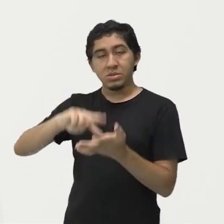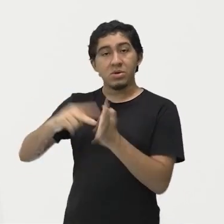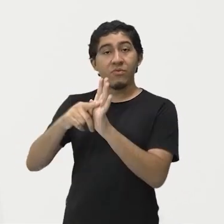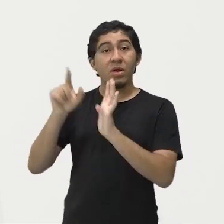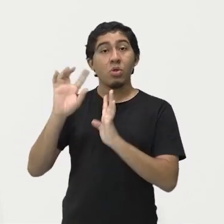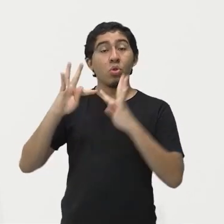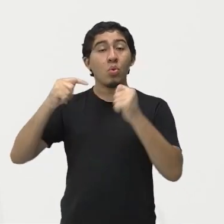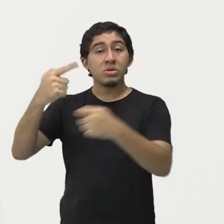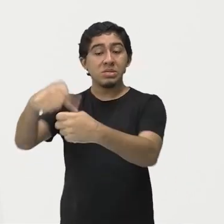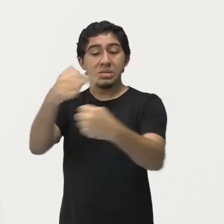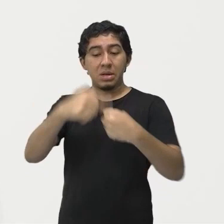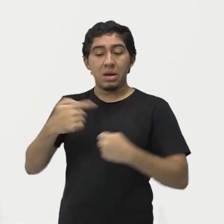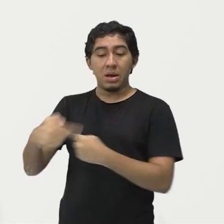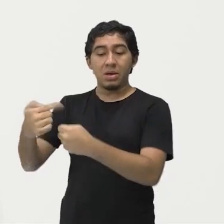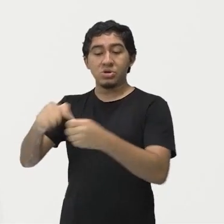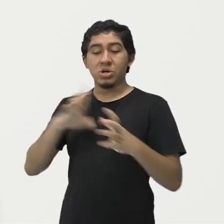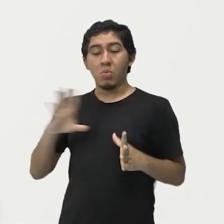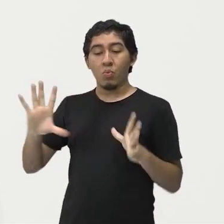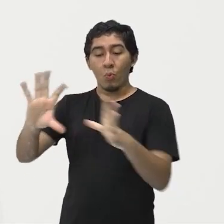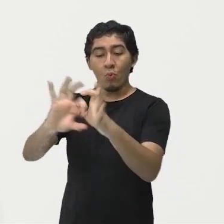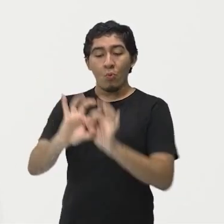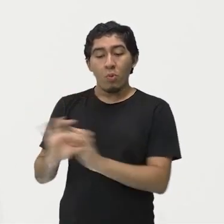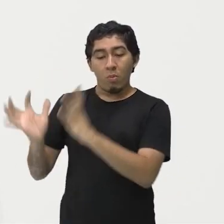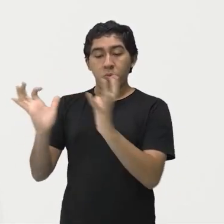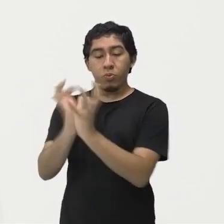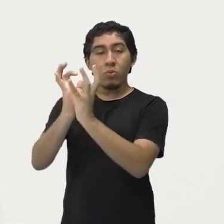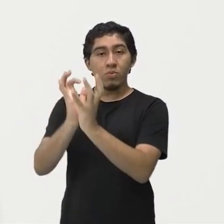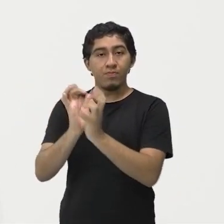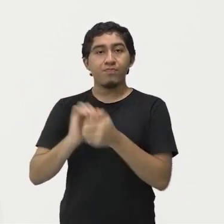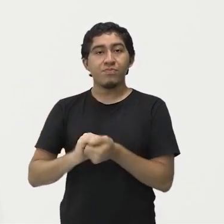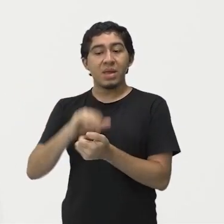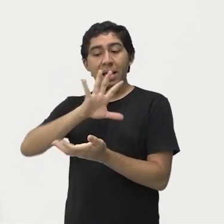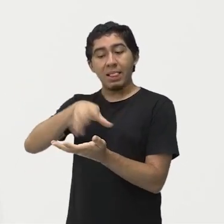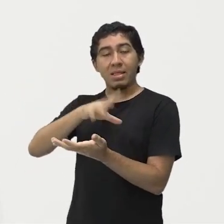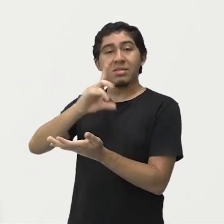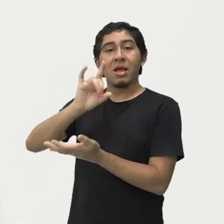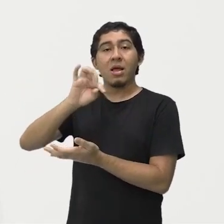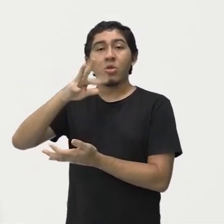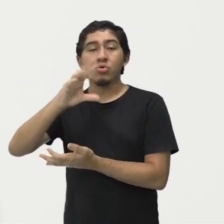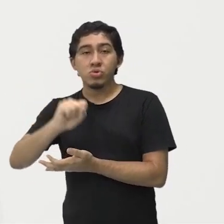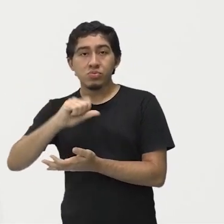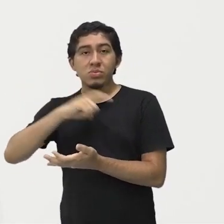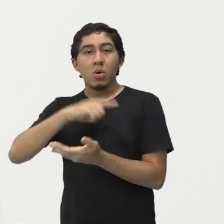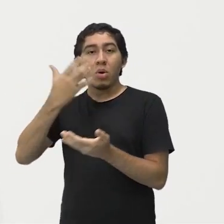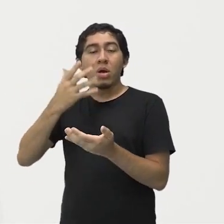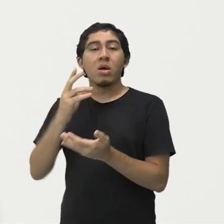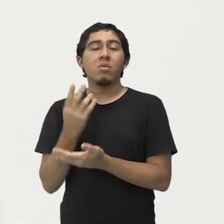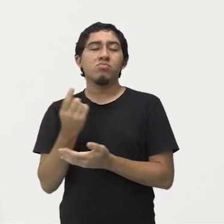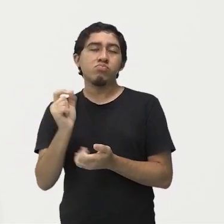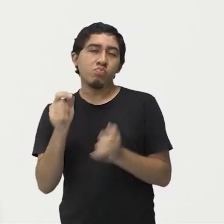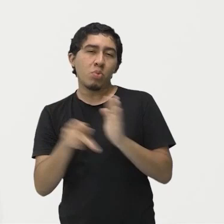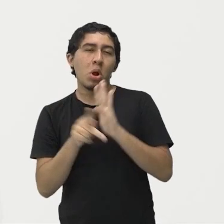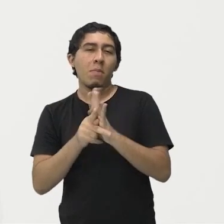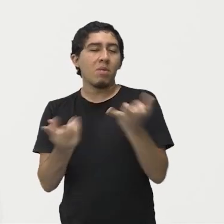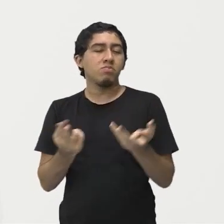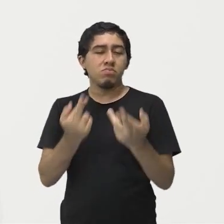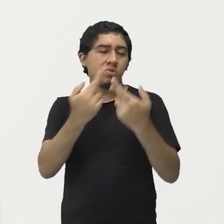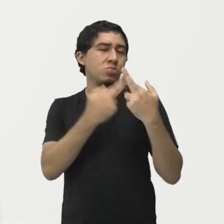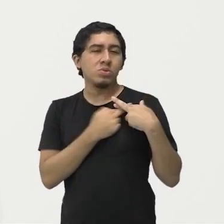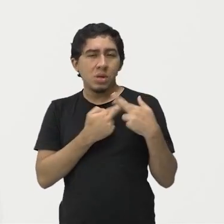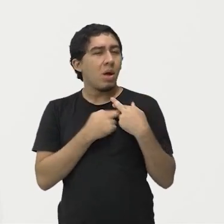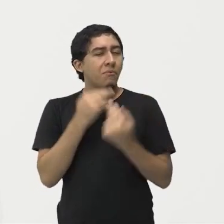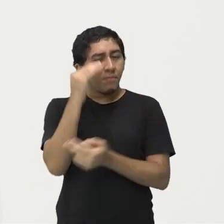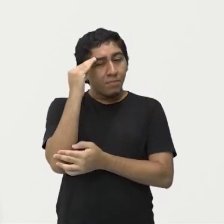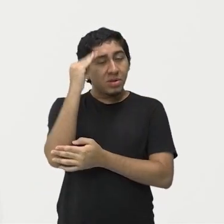ilha escolhida para guardar aí, liderar essa união, e nela